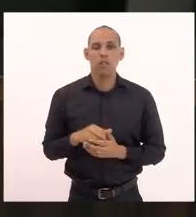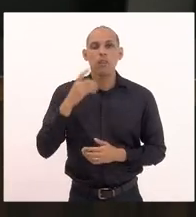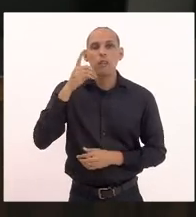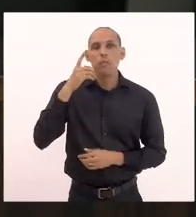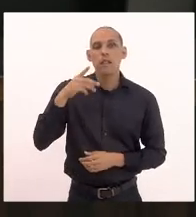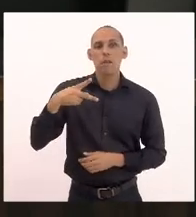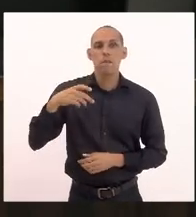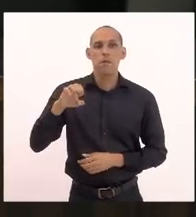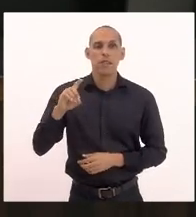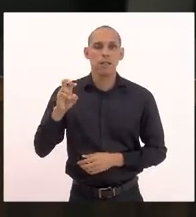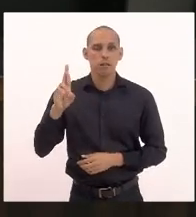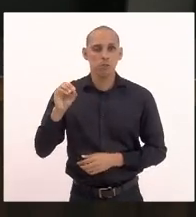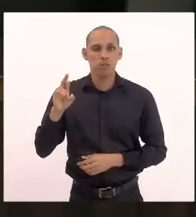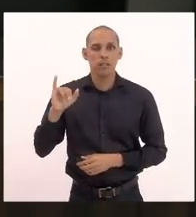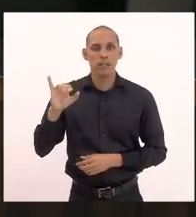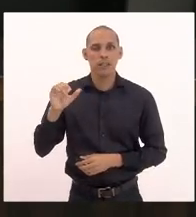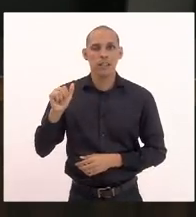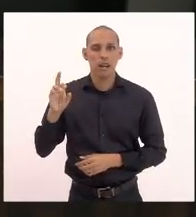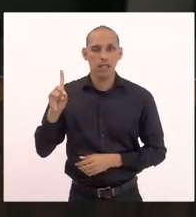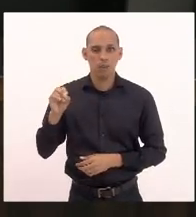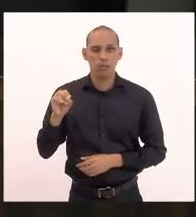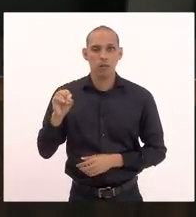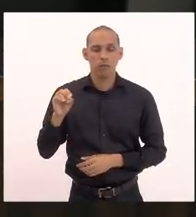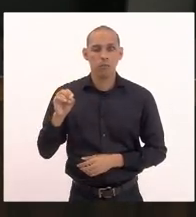Deputado Pedro Ricardo.